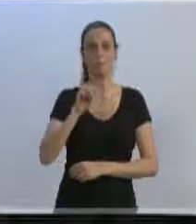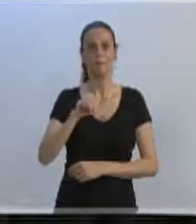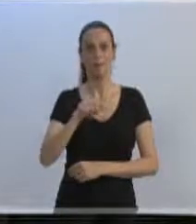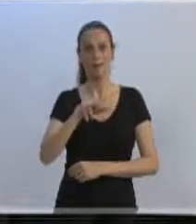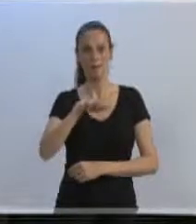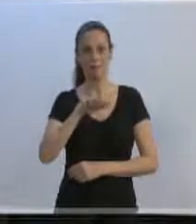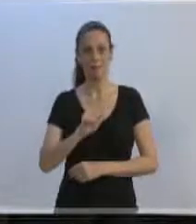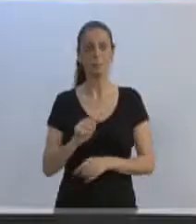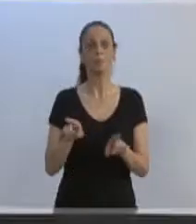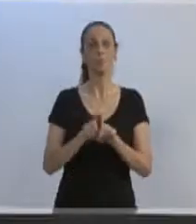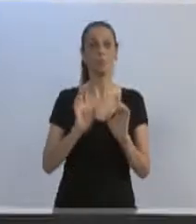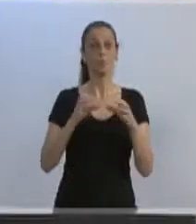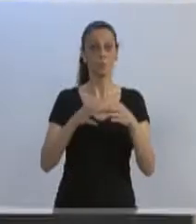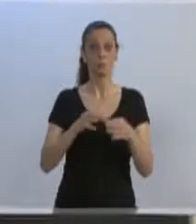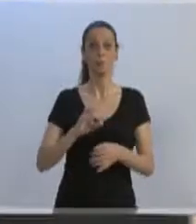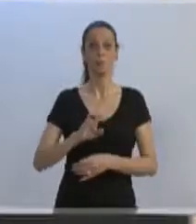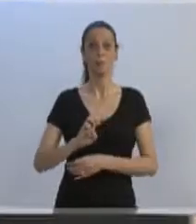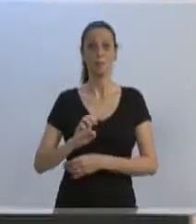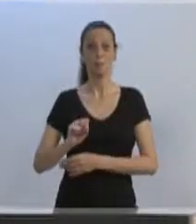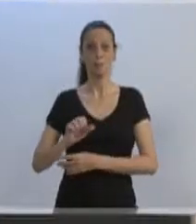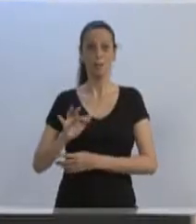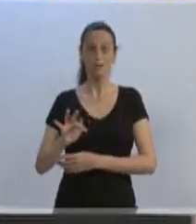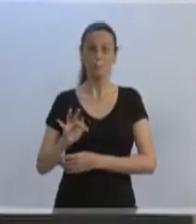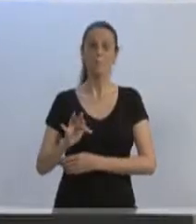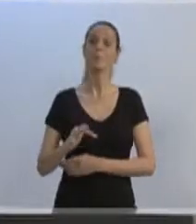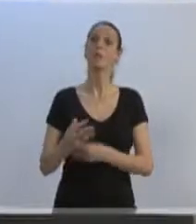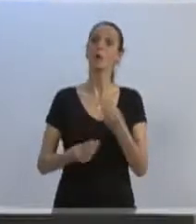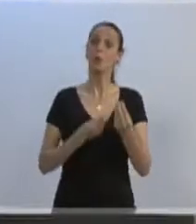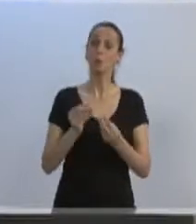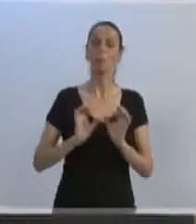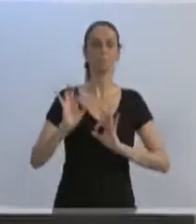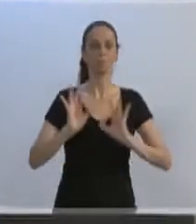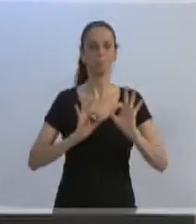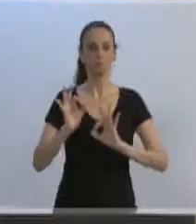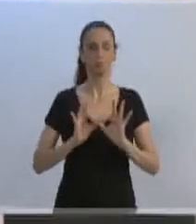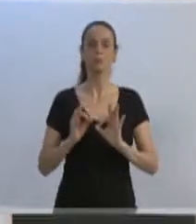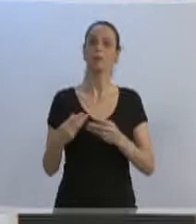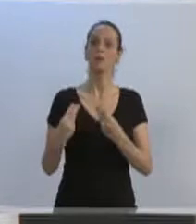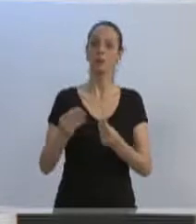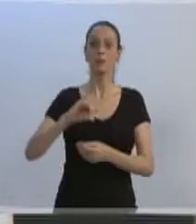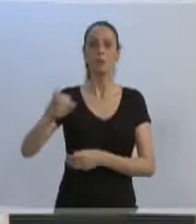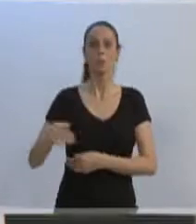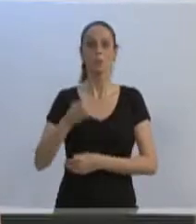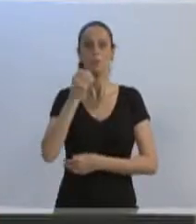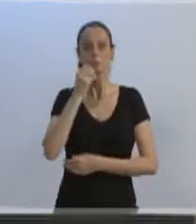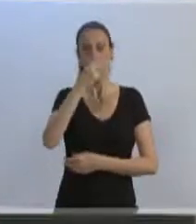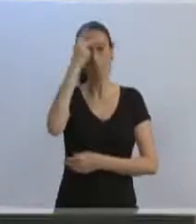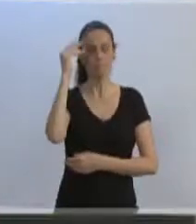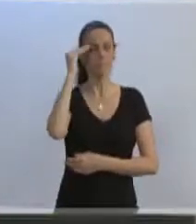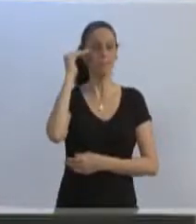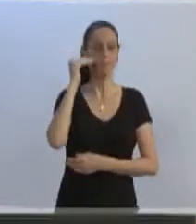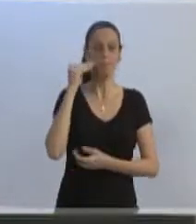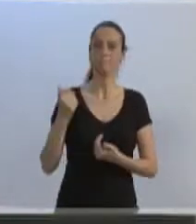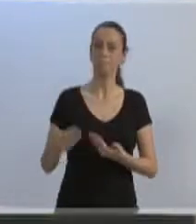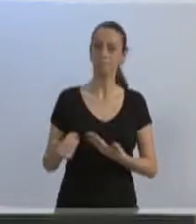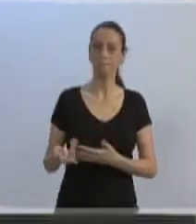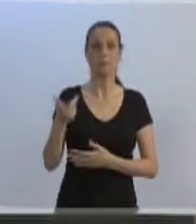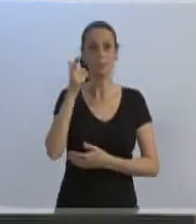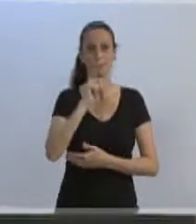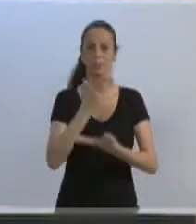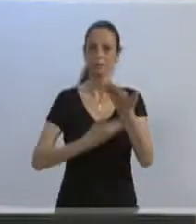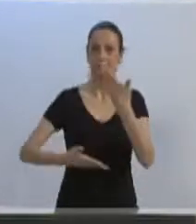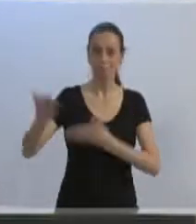sf pela forma em que está conduzindo esse trabalho está dando oportunidade para os nossos jovens e adolescentes pela iniciativa